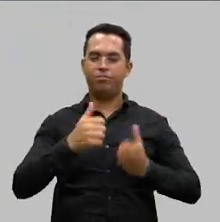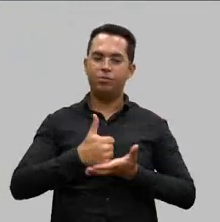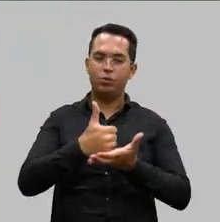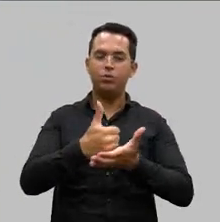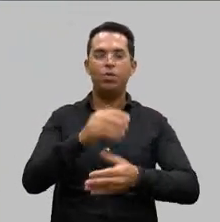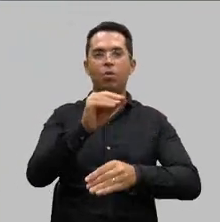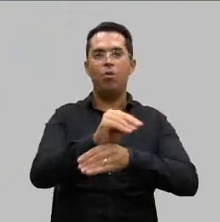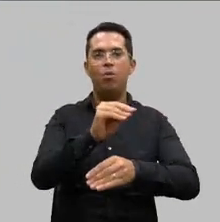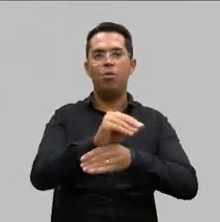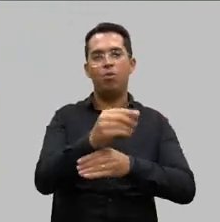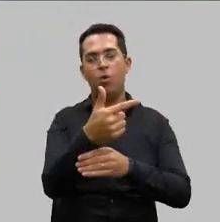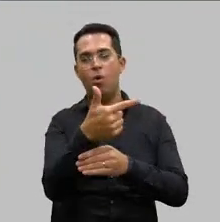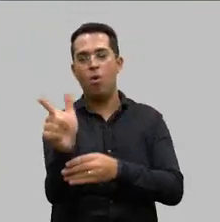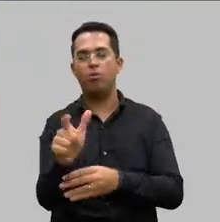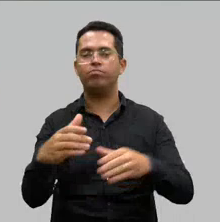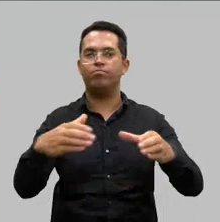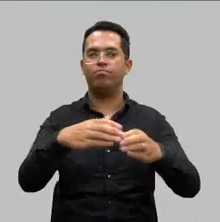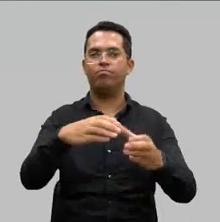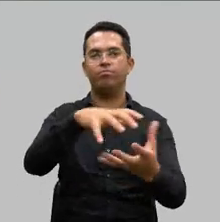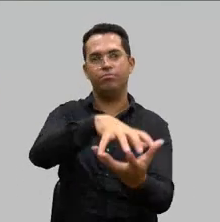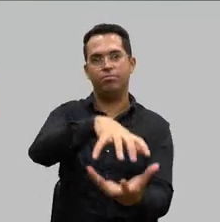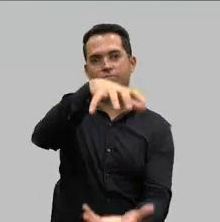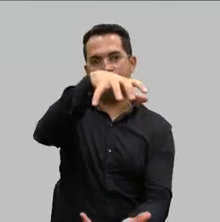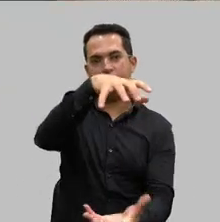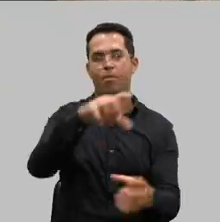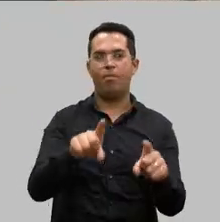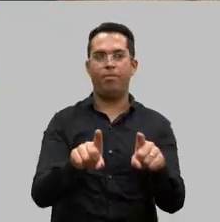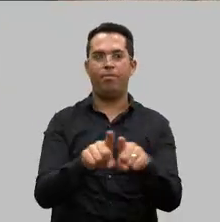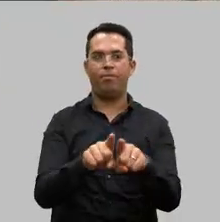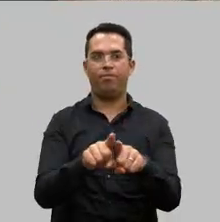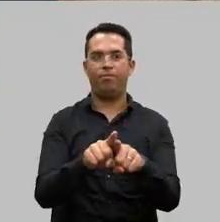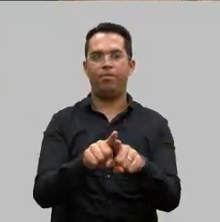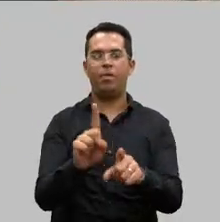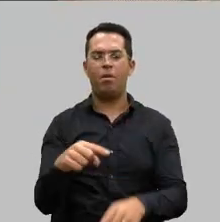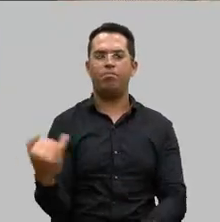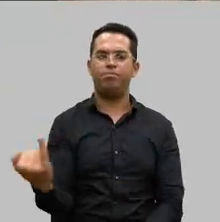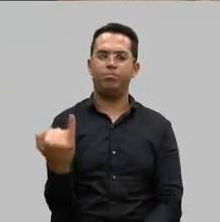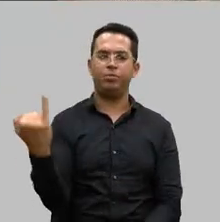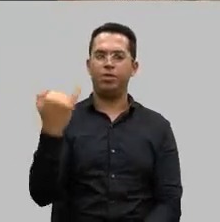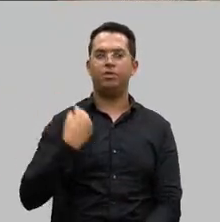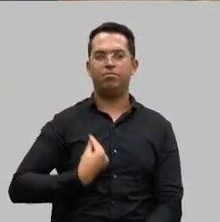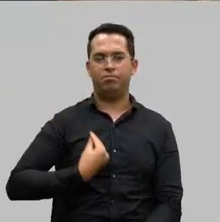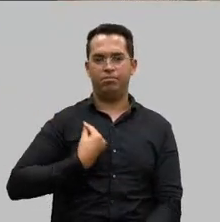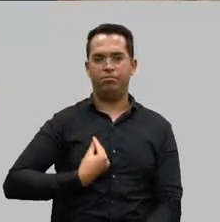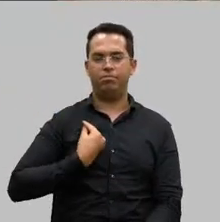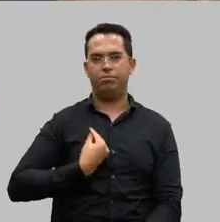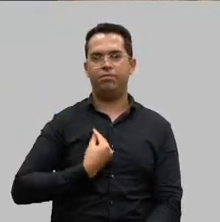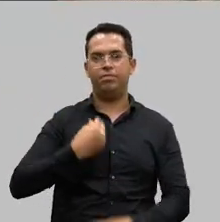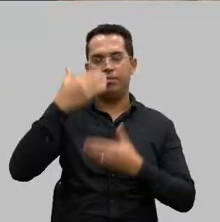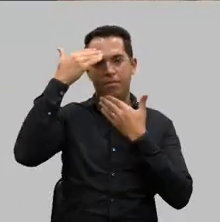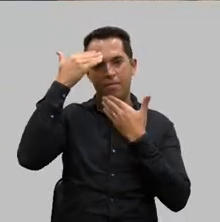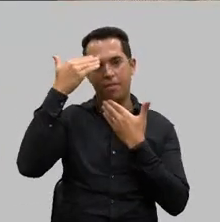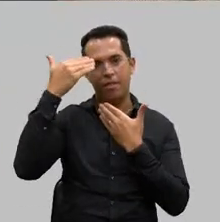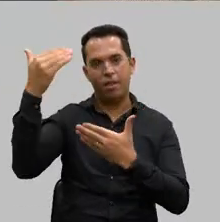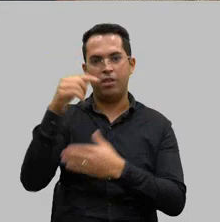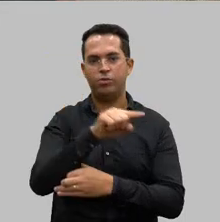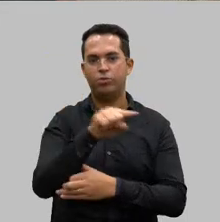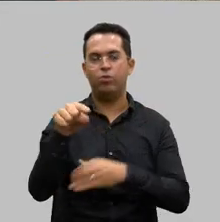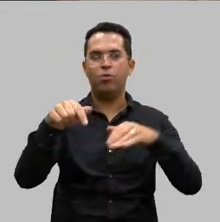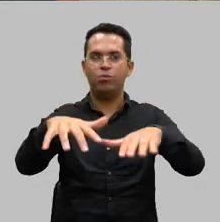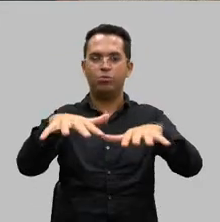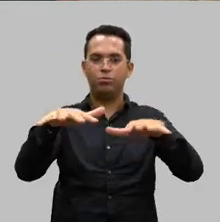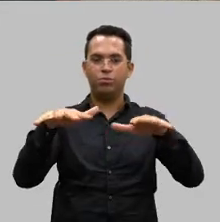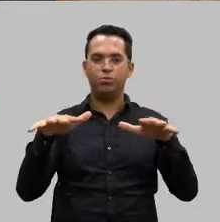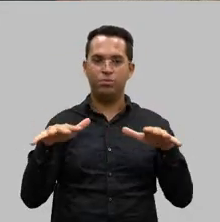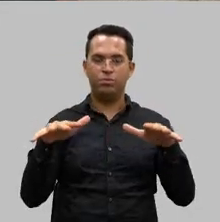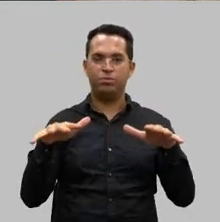outros apos então importante também a presença de vocês e agradeço a presença de vocês mostrando